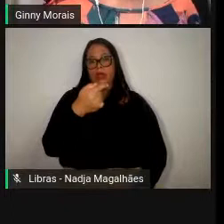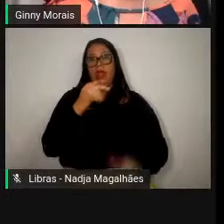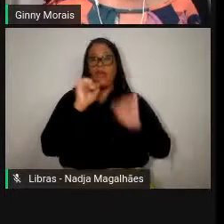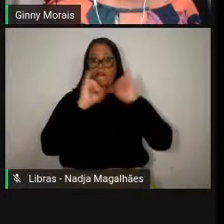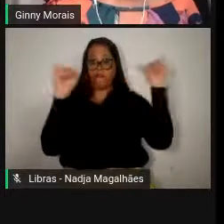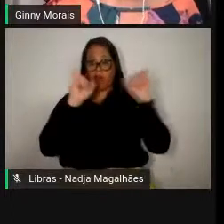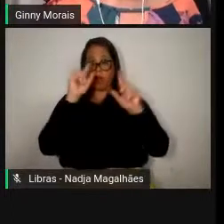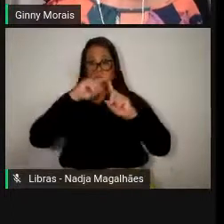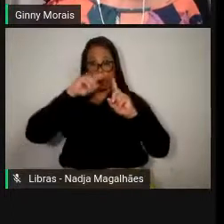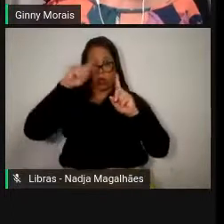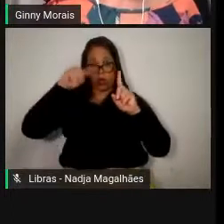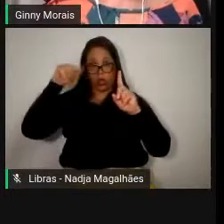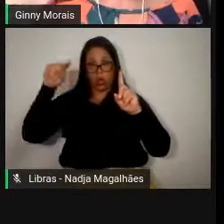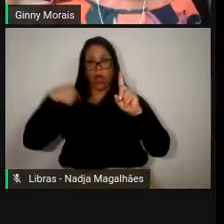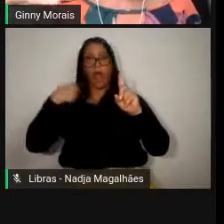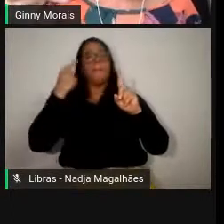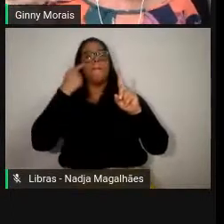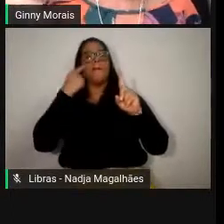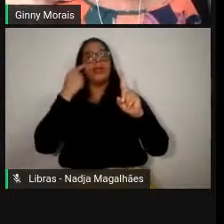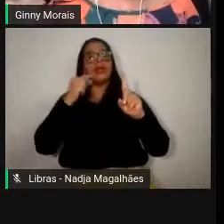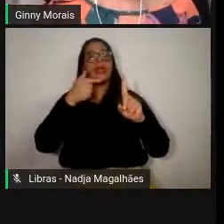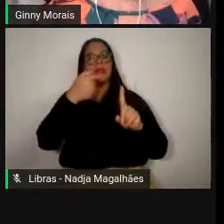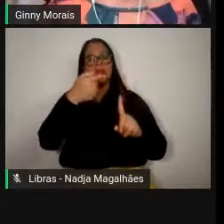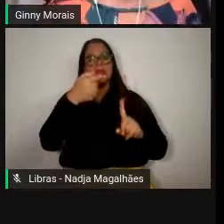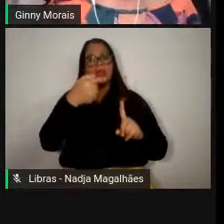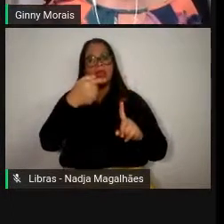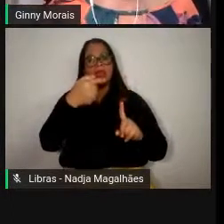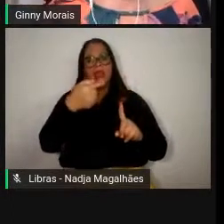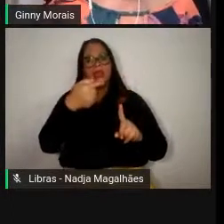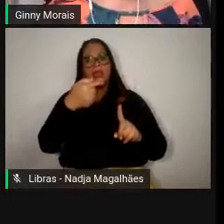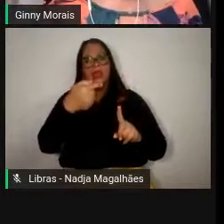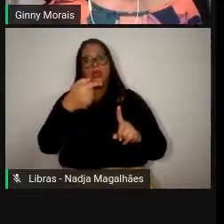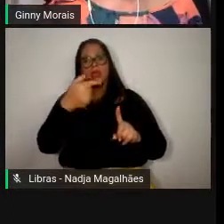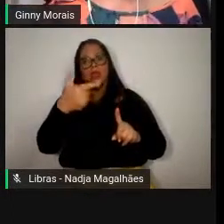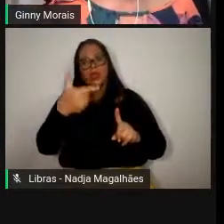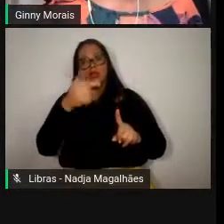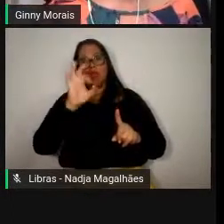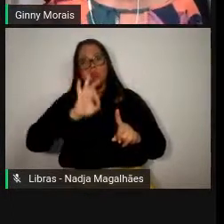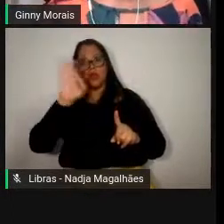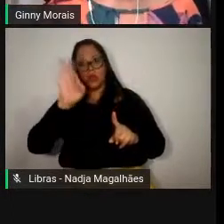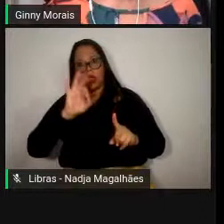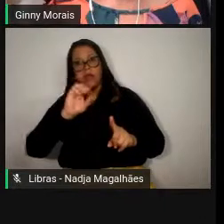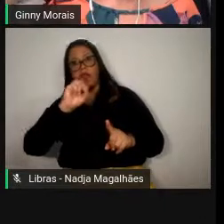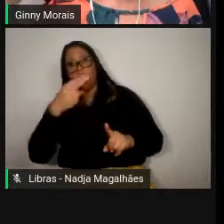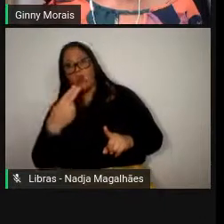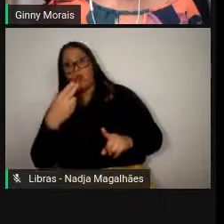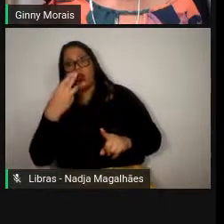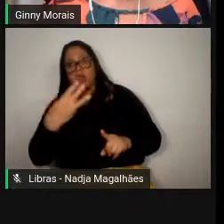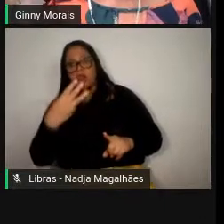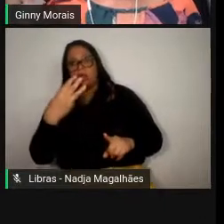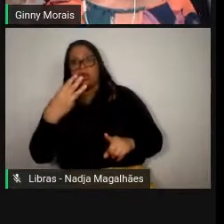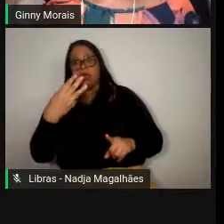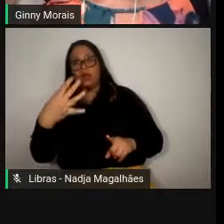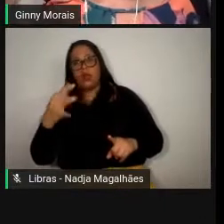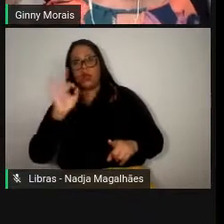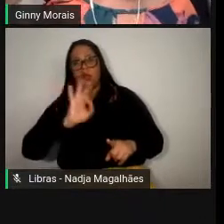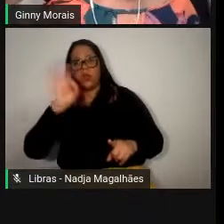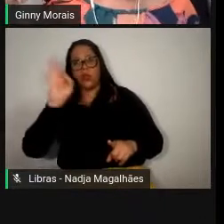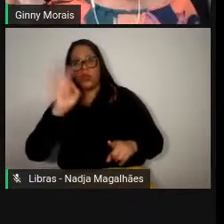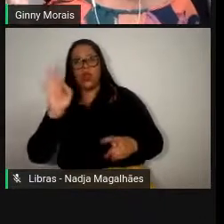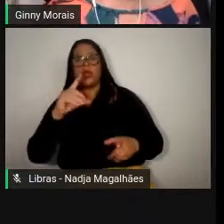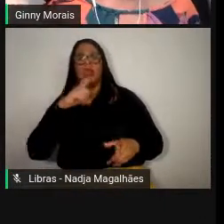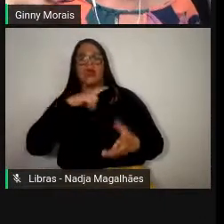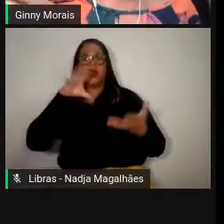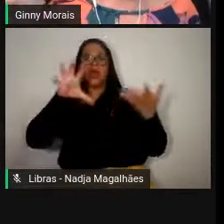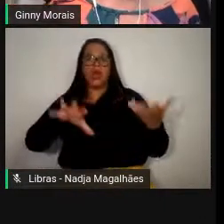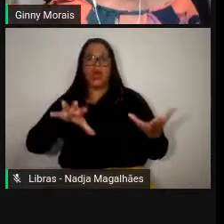em tela, a gente percebe que 34%, ou seja, um terço das casas legislativas, elas apresentam